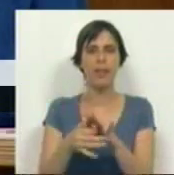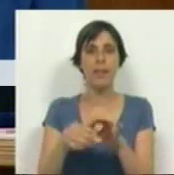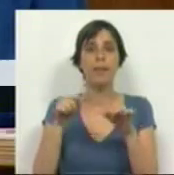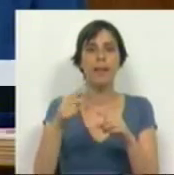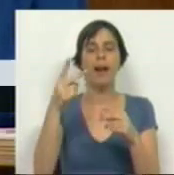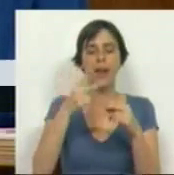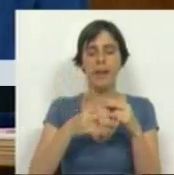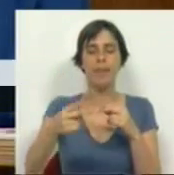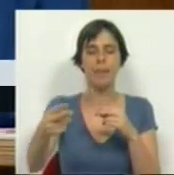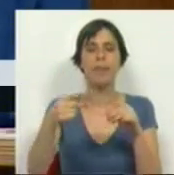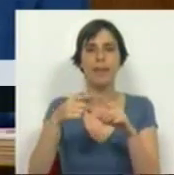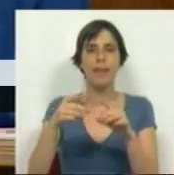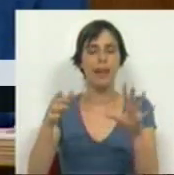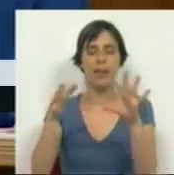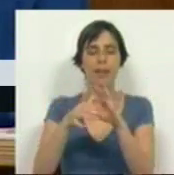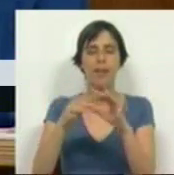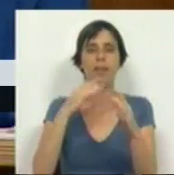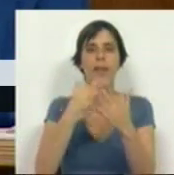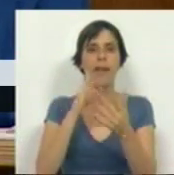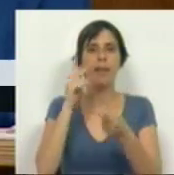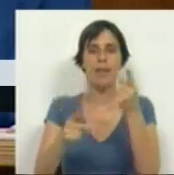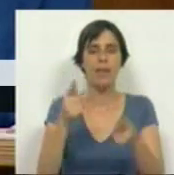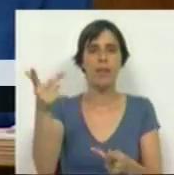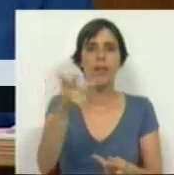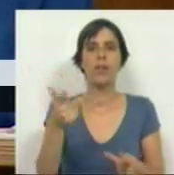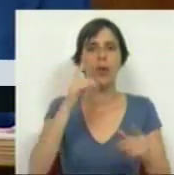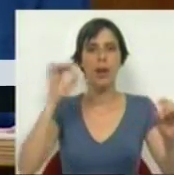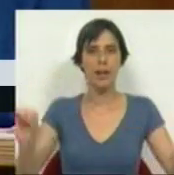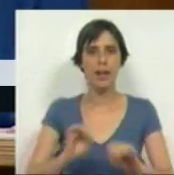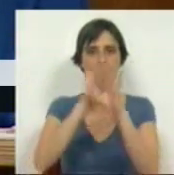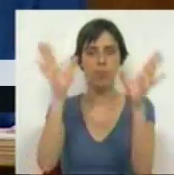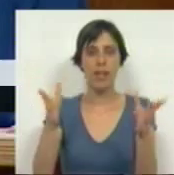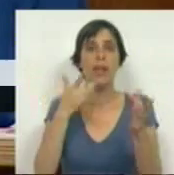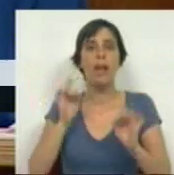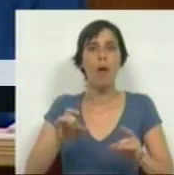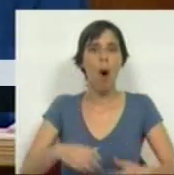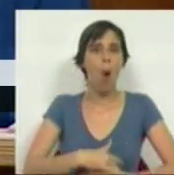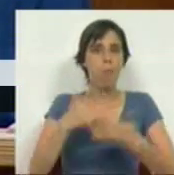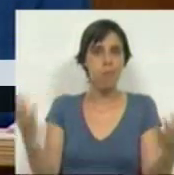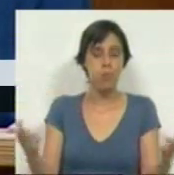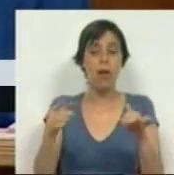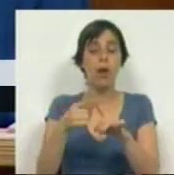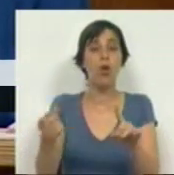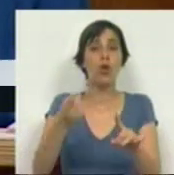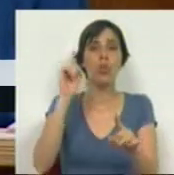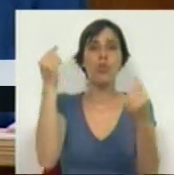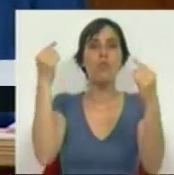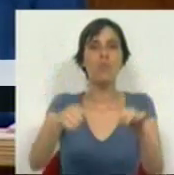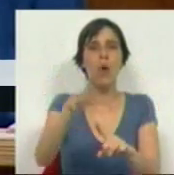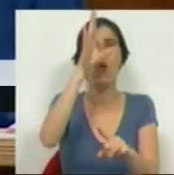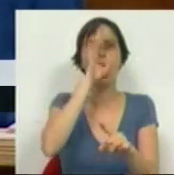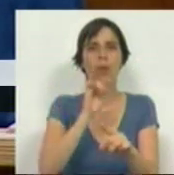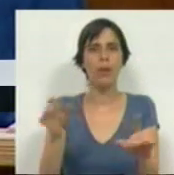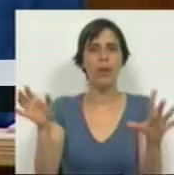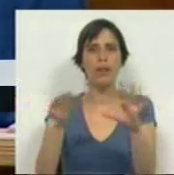Daqui a 2 semanas começa a 8ª avaliação da troika e a clarificação é inevitável. Não foi apenas o governo